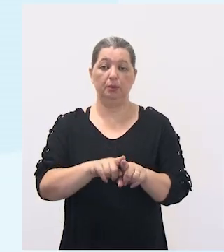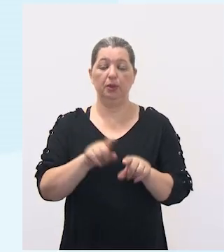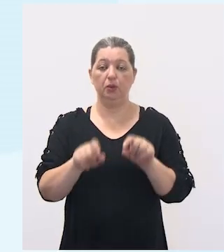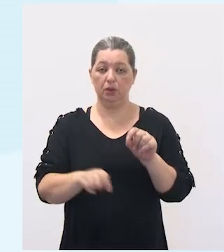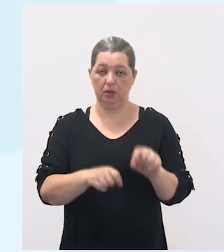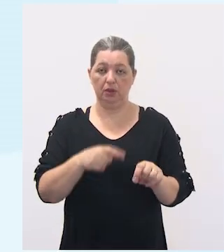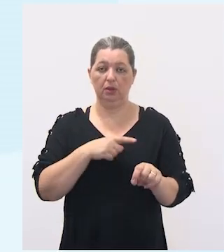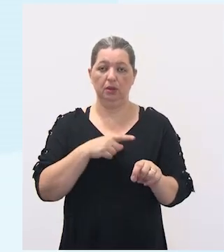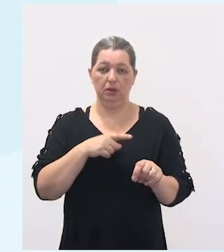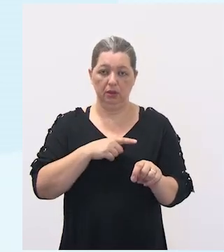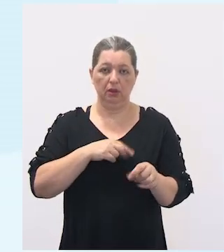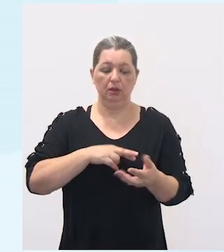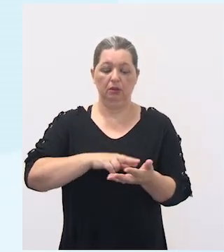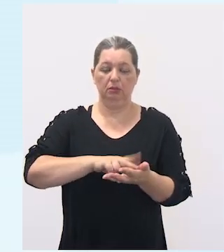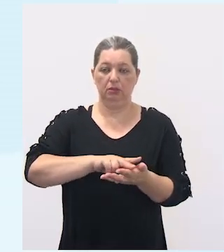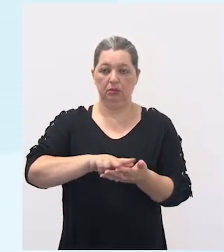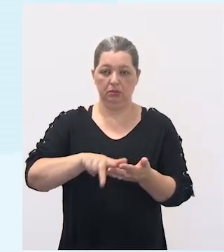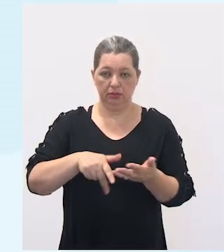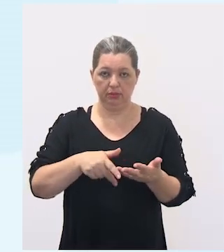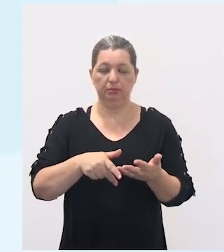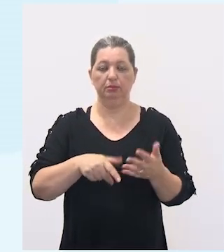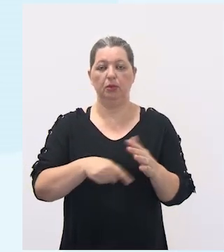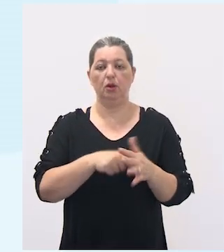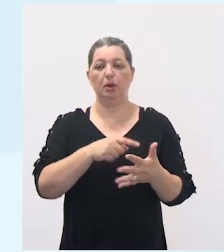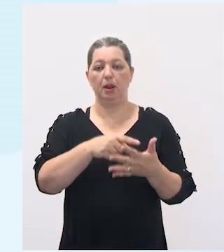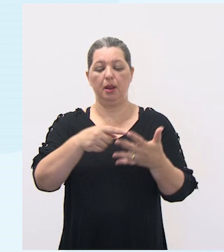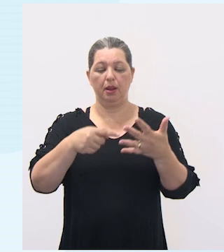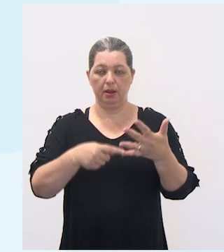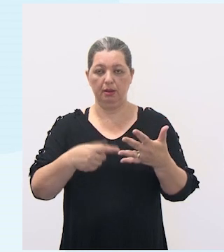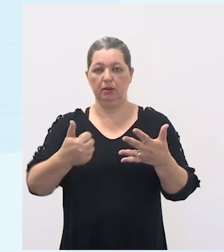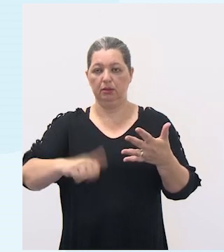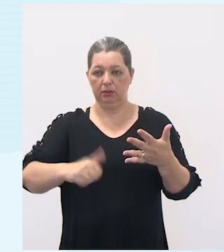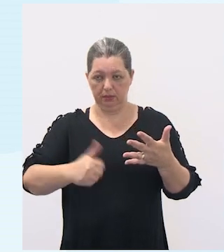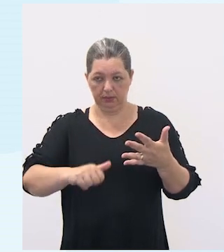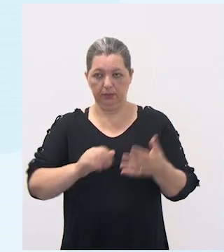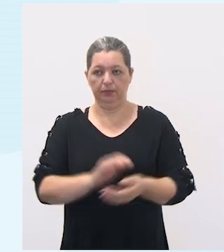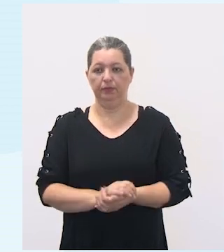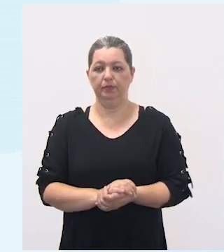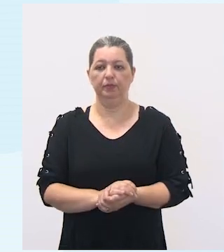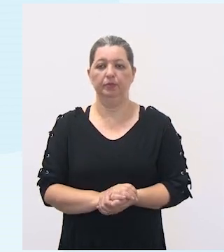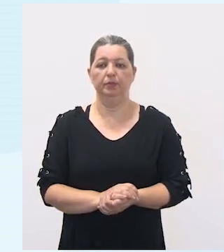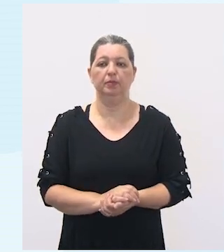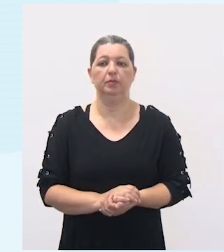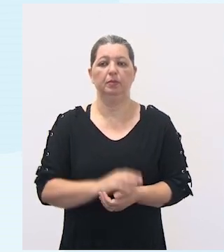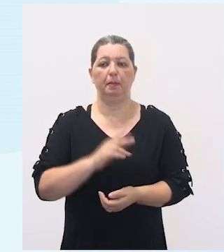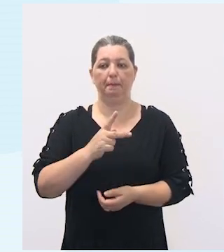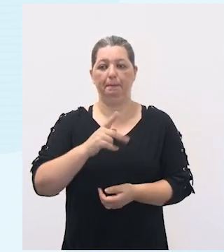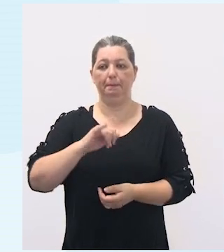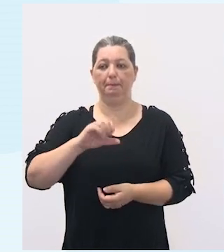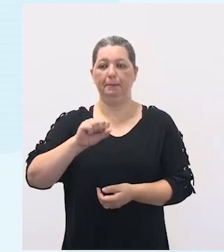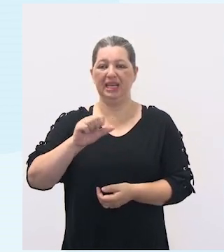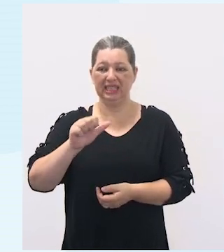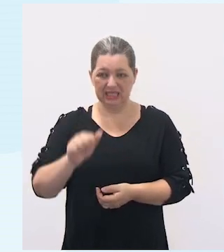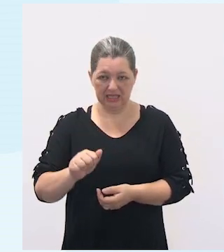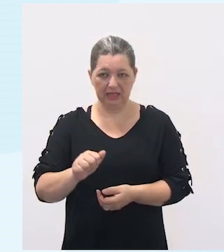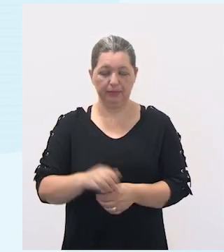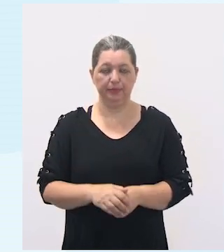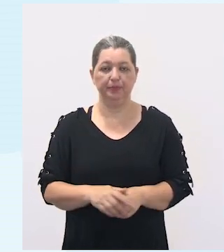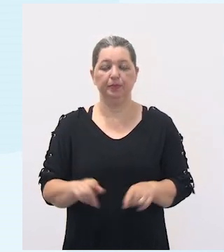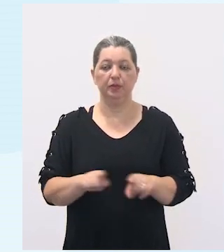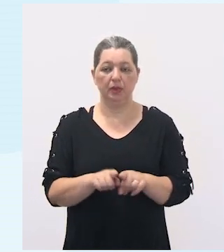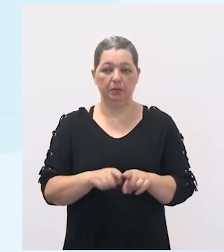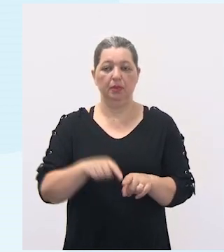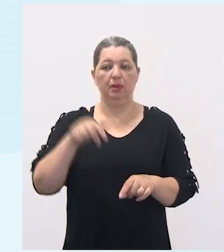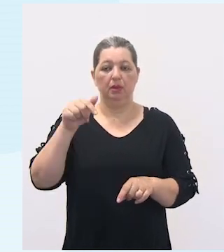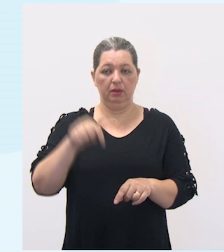temos algumas esferas das avaliações externas, nós temos a avaliação internacional PISA, aqui a